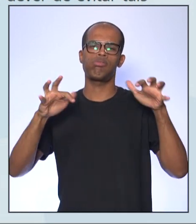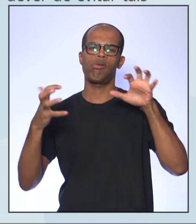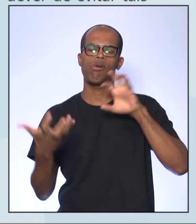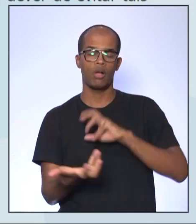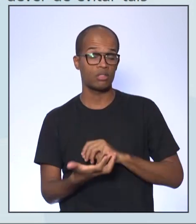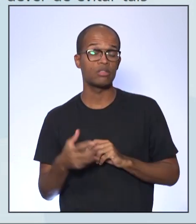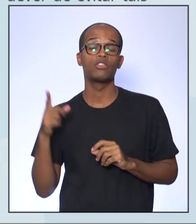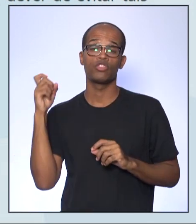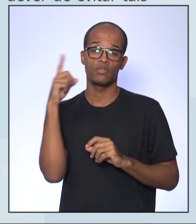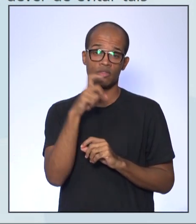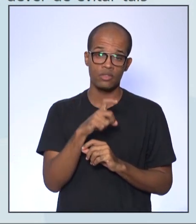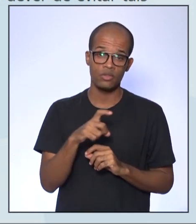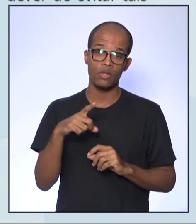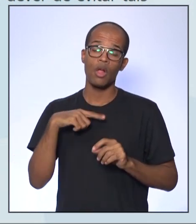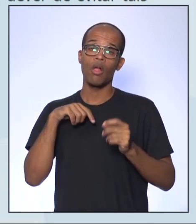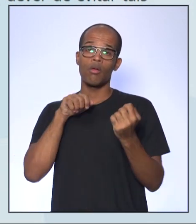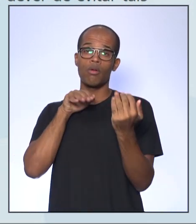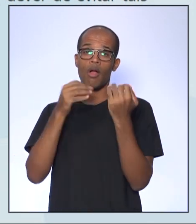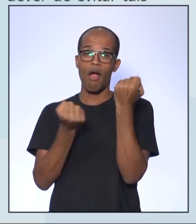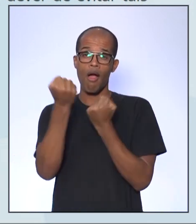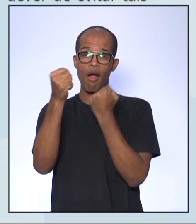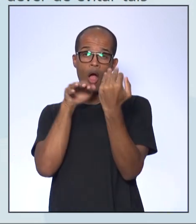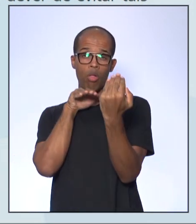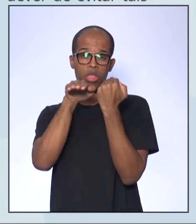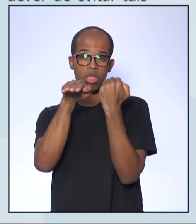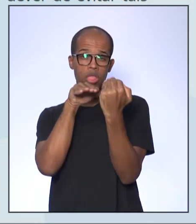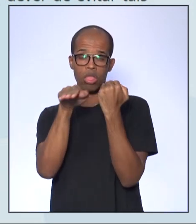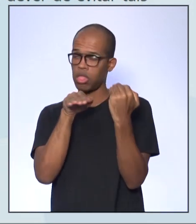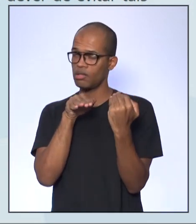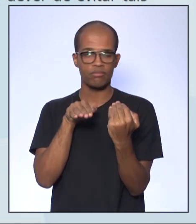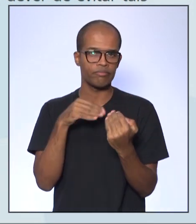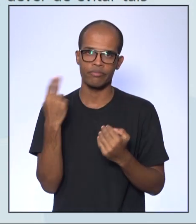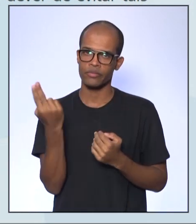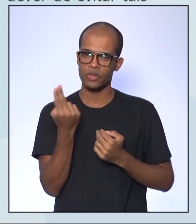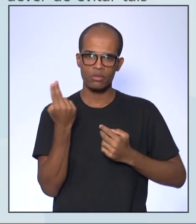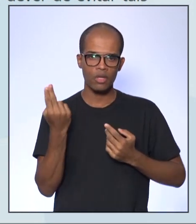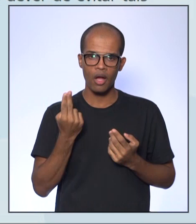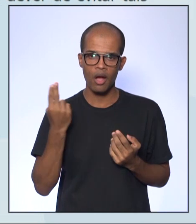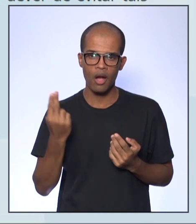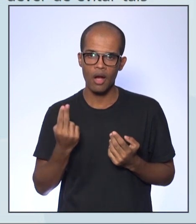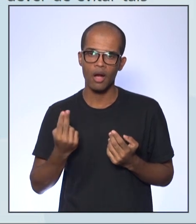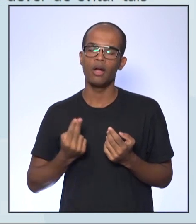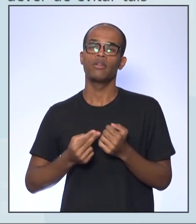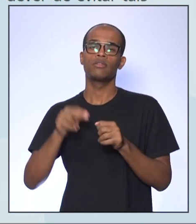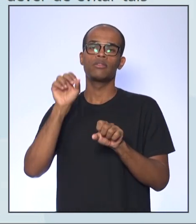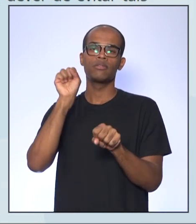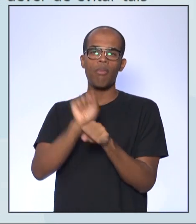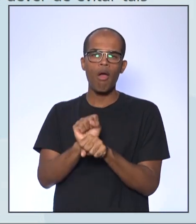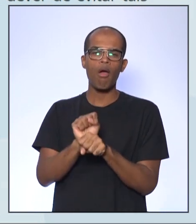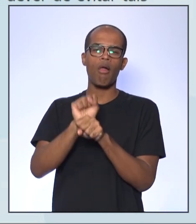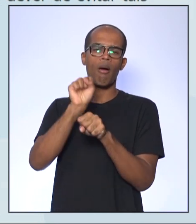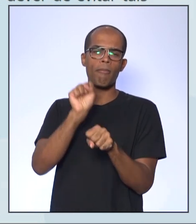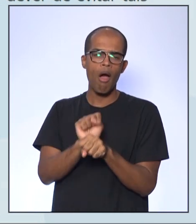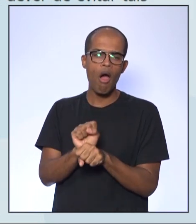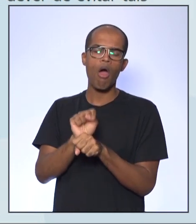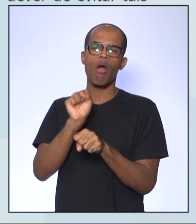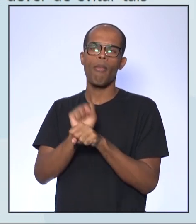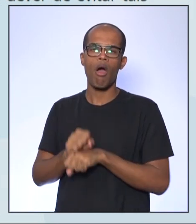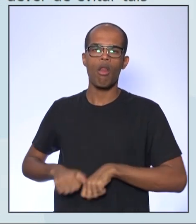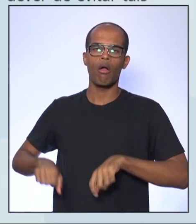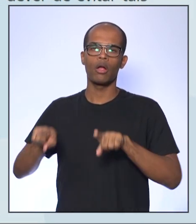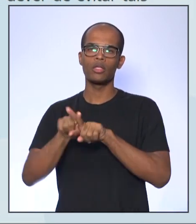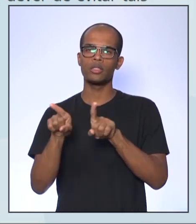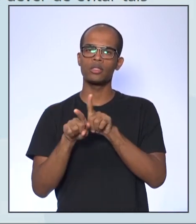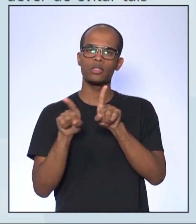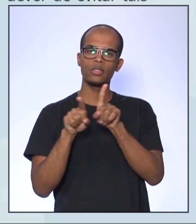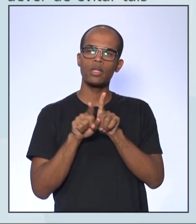Além da suspensão total do tráfego, com uma prejudicial interrupção das comunicações entre